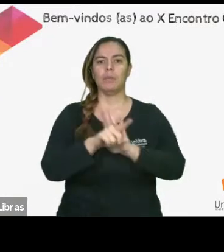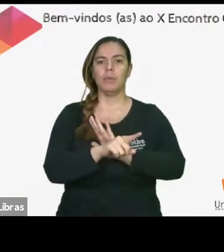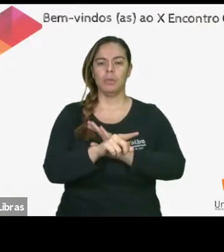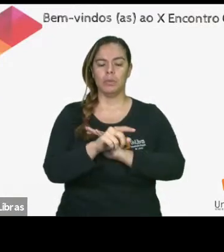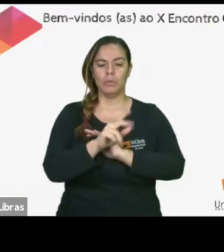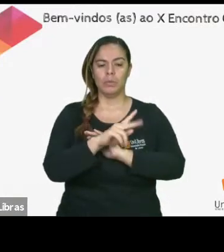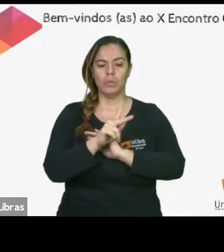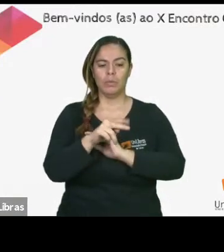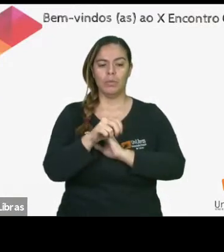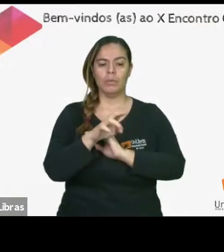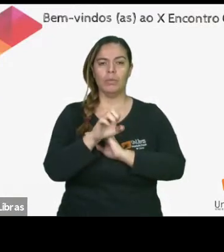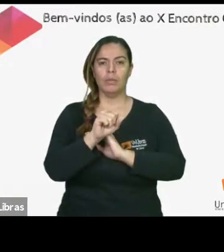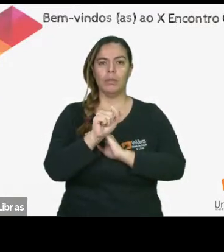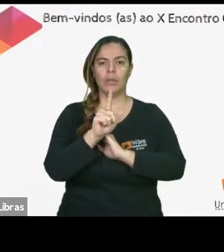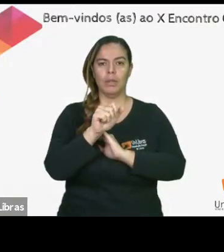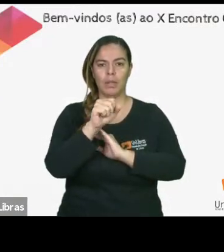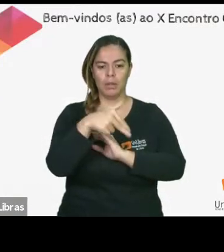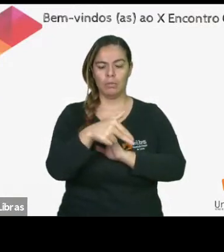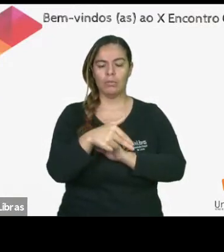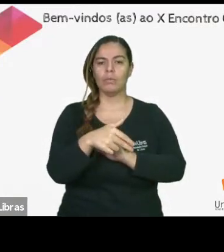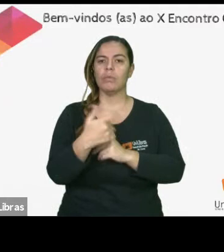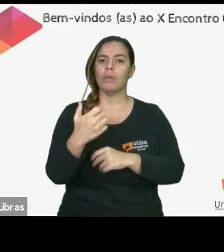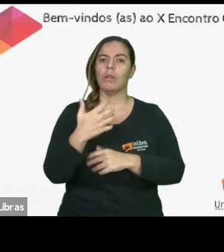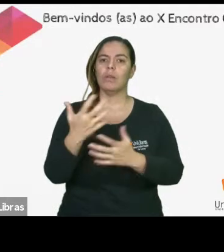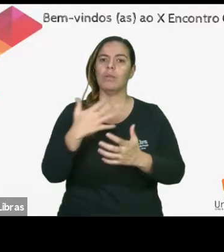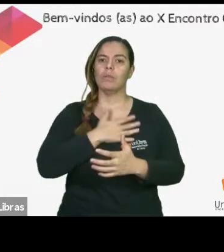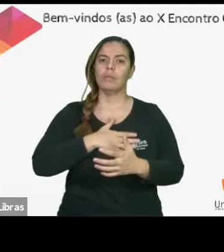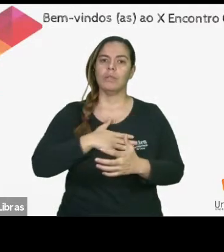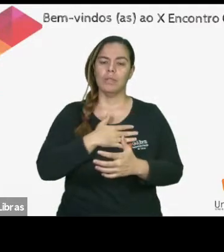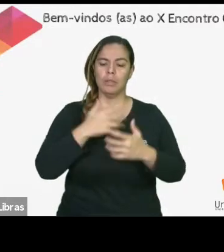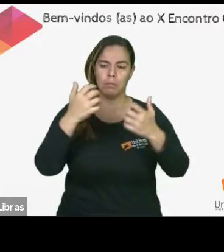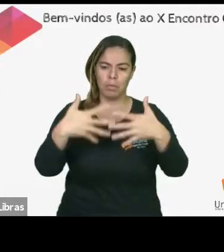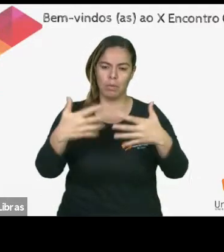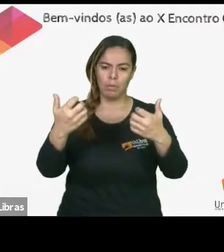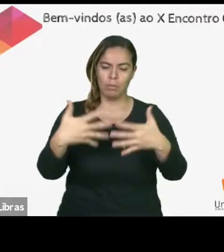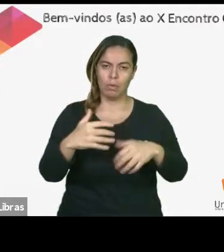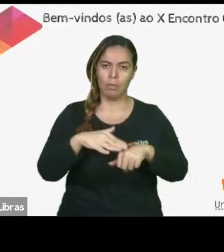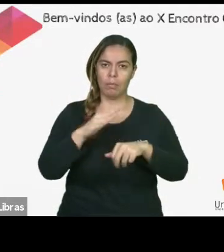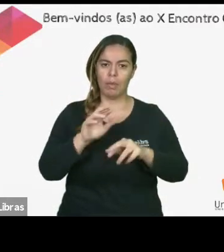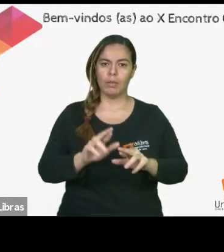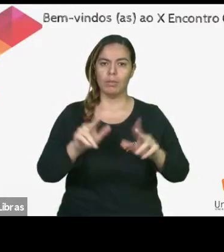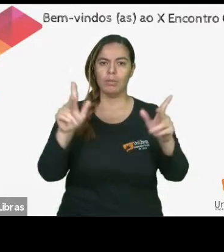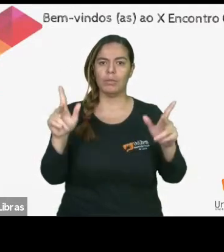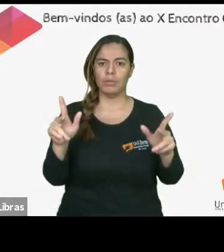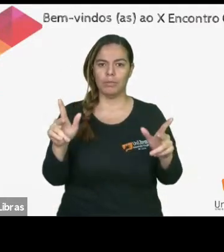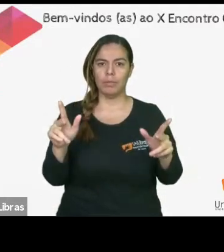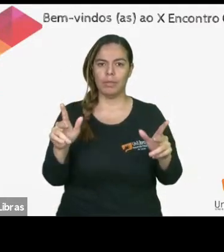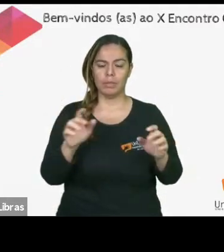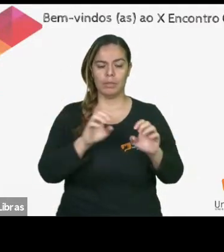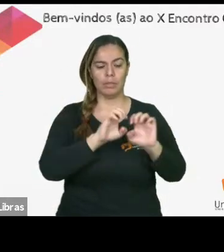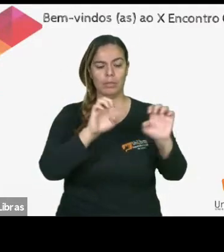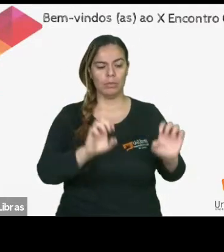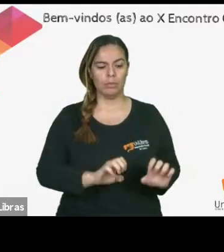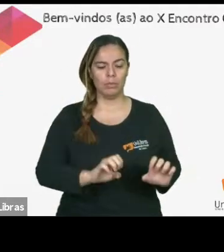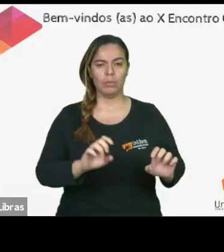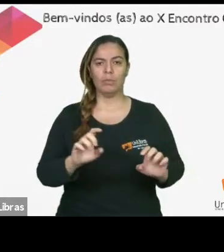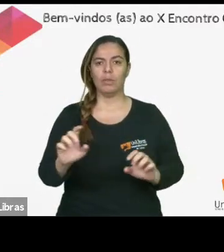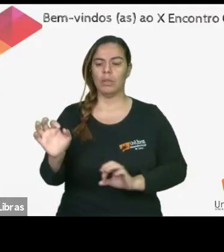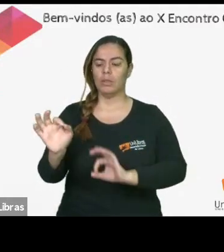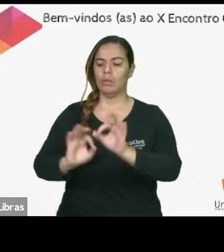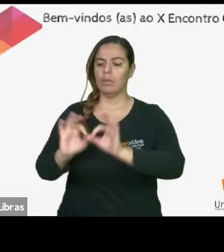Nelson. Professor Nelson, gostaria de ouvir um pouco mais sobre a diferença entre estrutura e